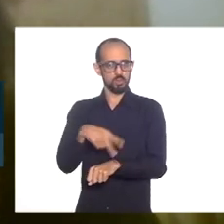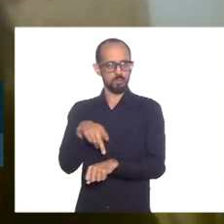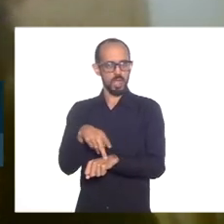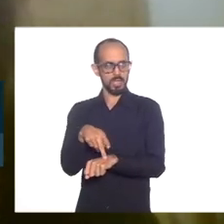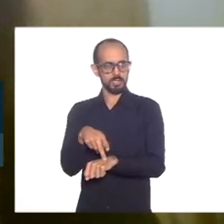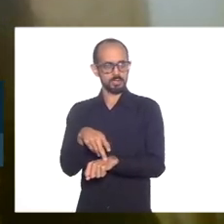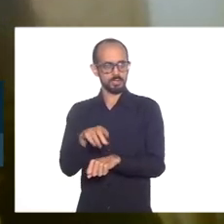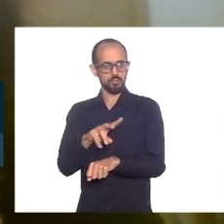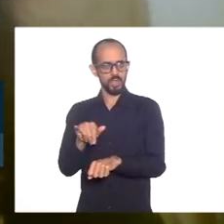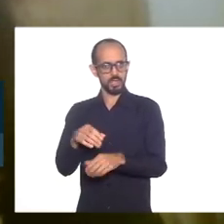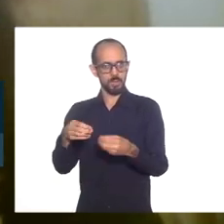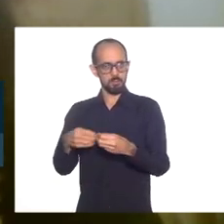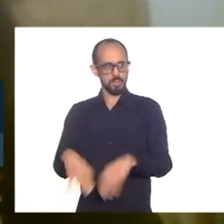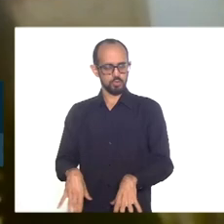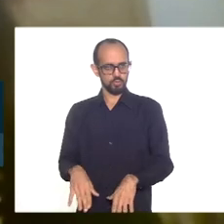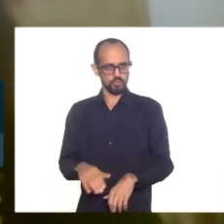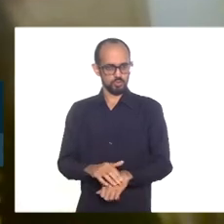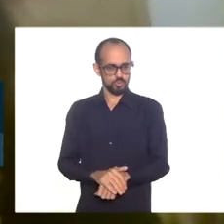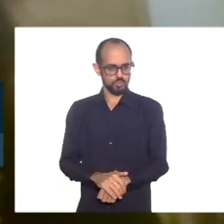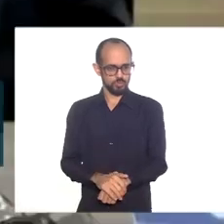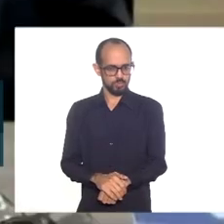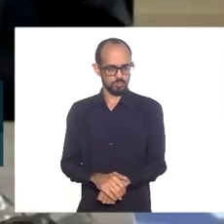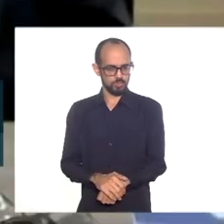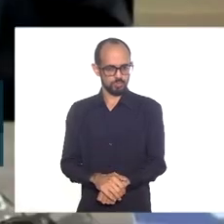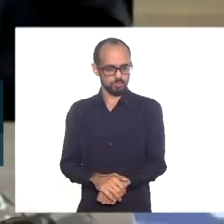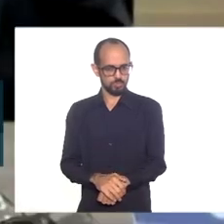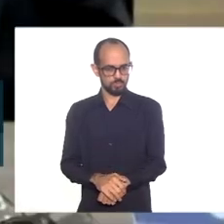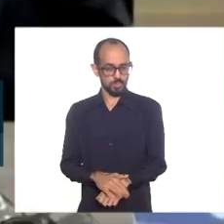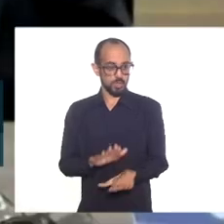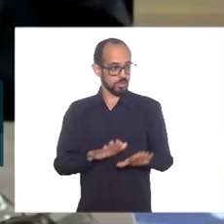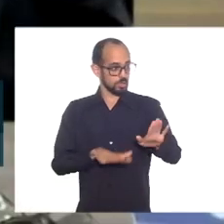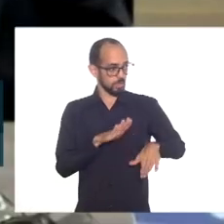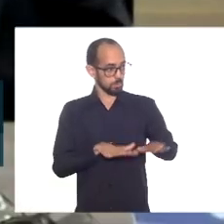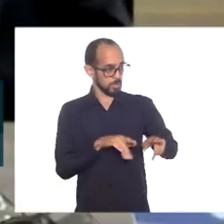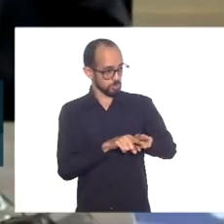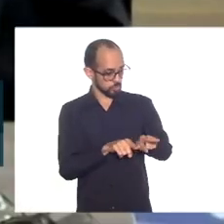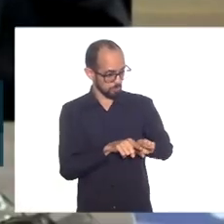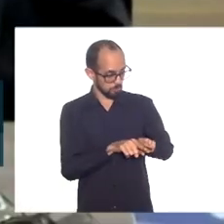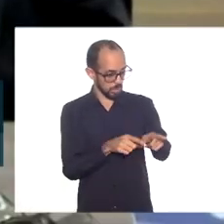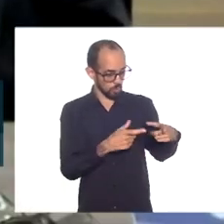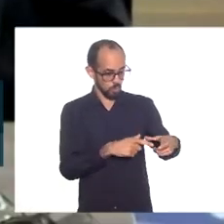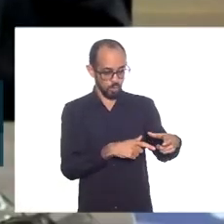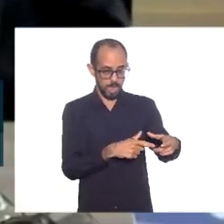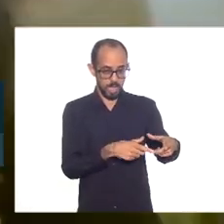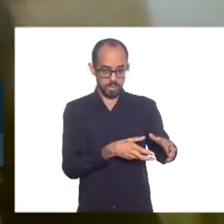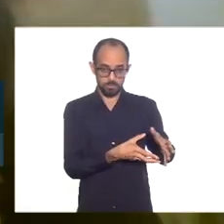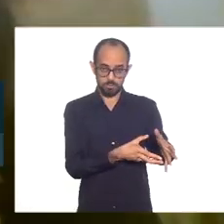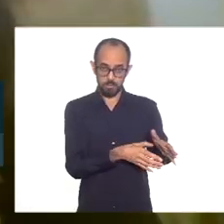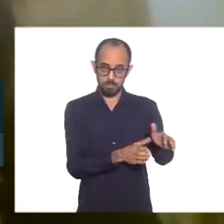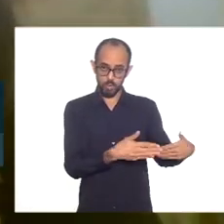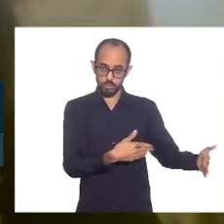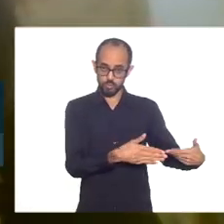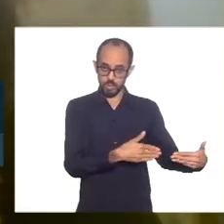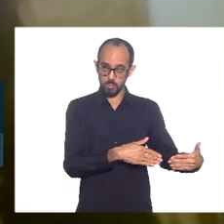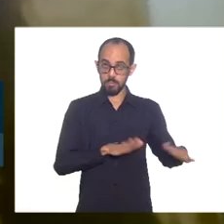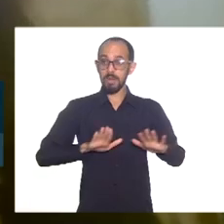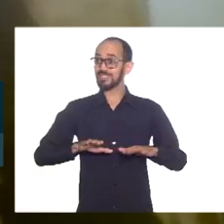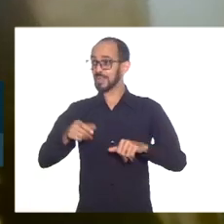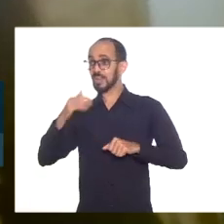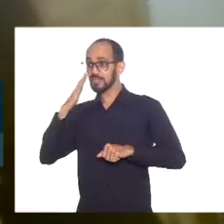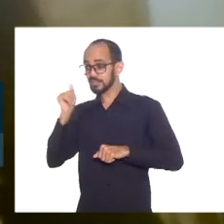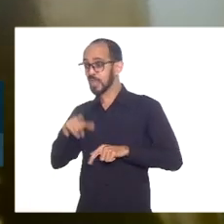ter prejuízo. O que acontece... Sim, depende do custo de extração também, né, Magda? Sim, mas elas sabem disso, né?